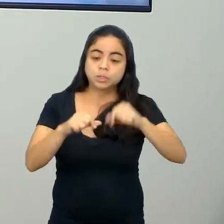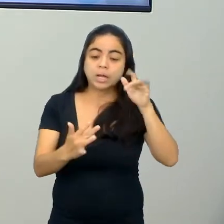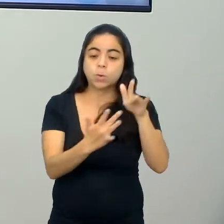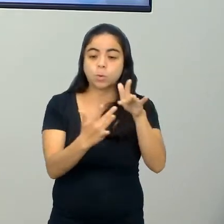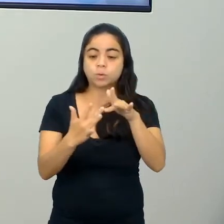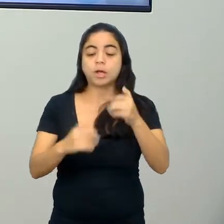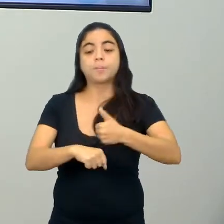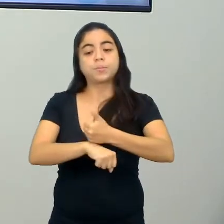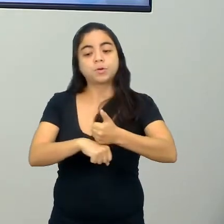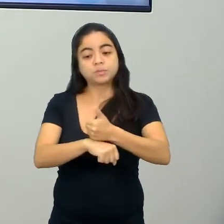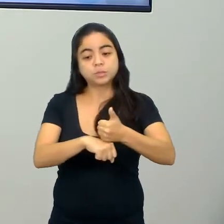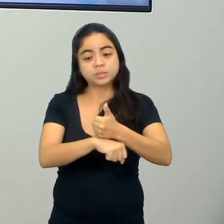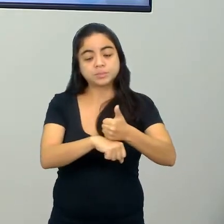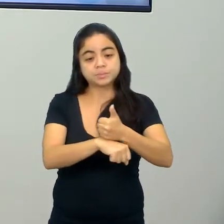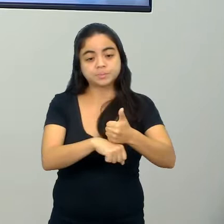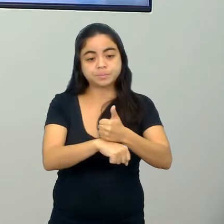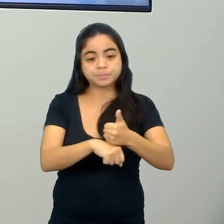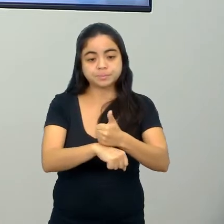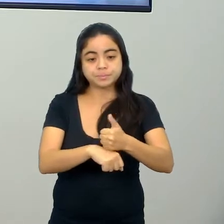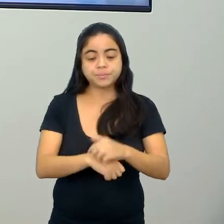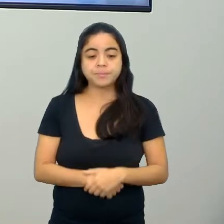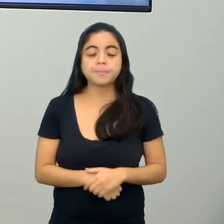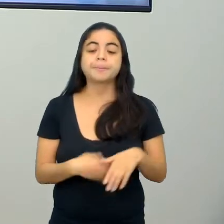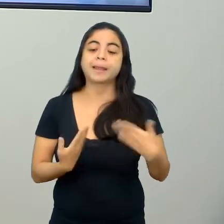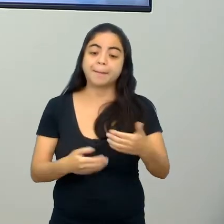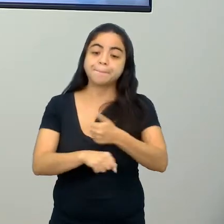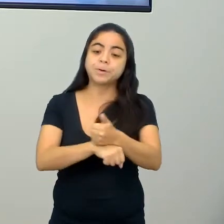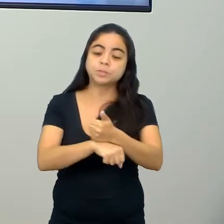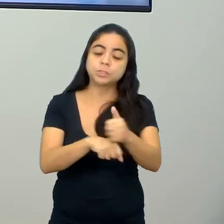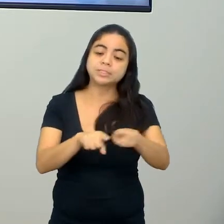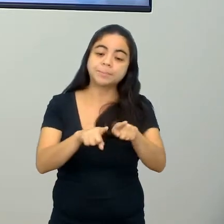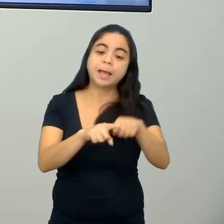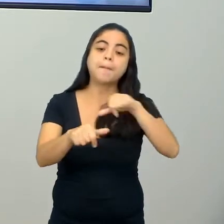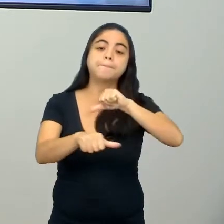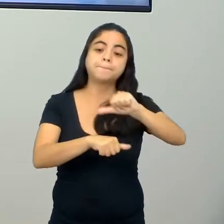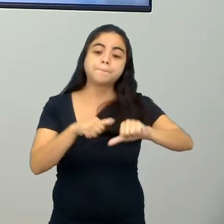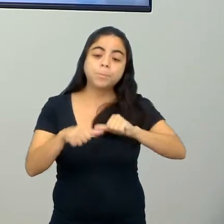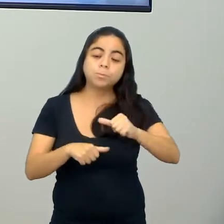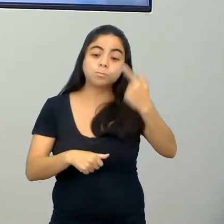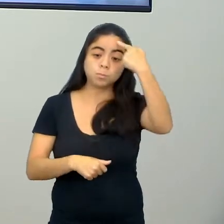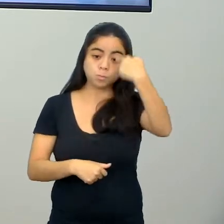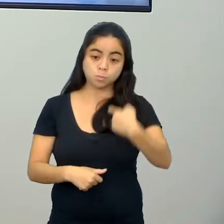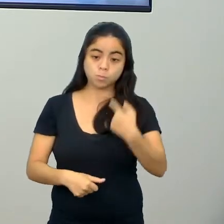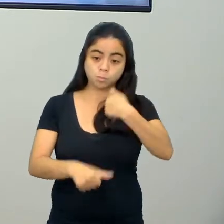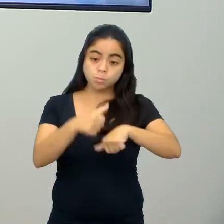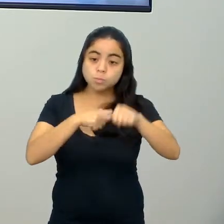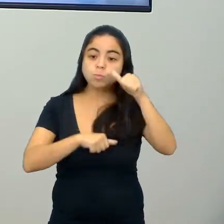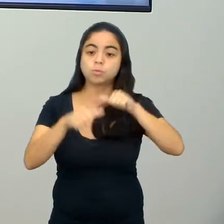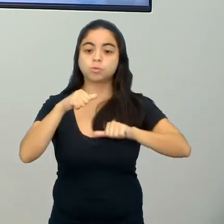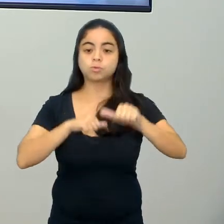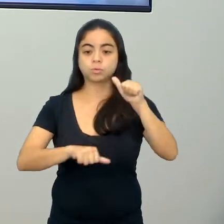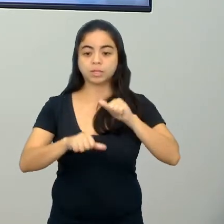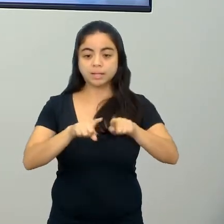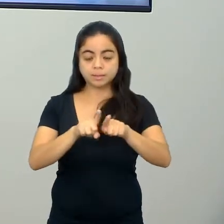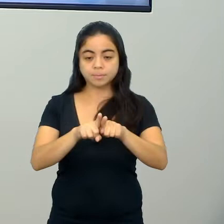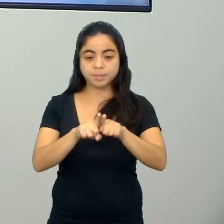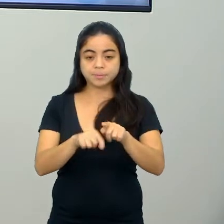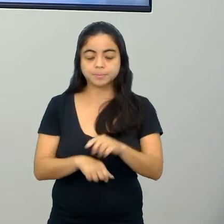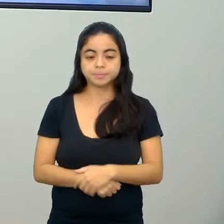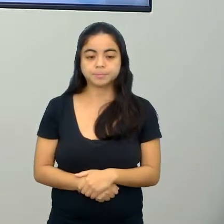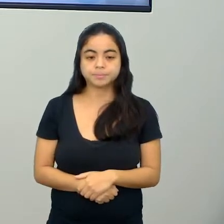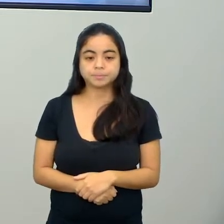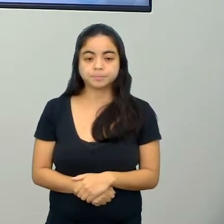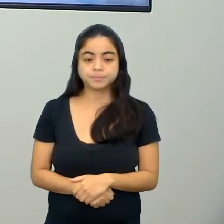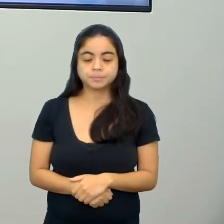com profissões, né? E a profissão, ela também muda quem nós somos em certo nível. Temos